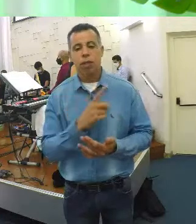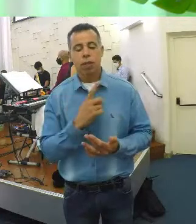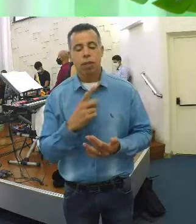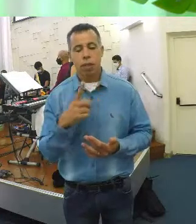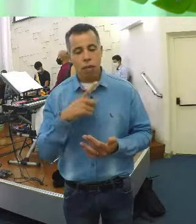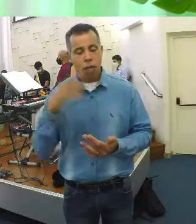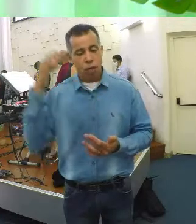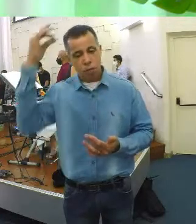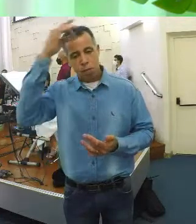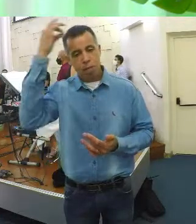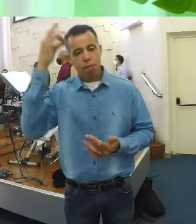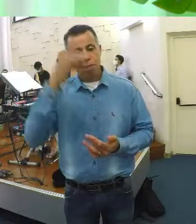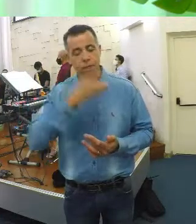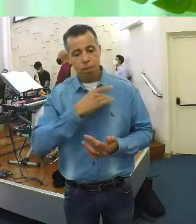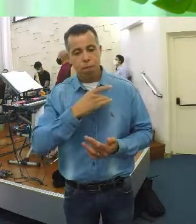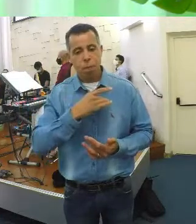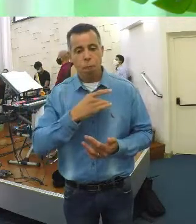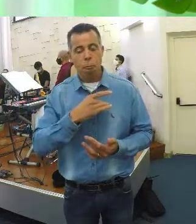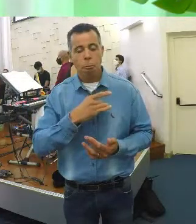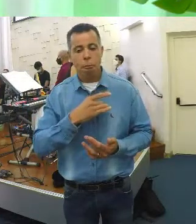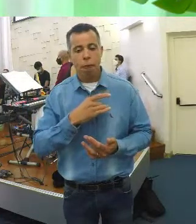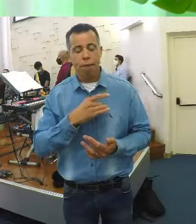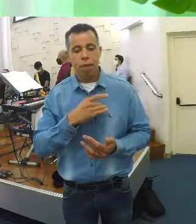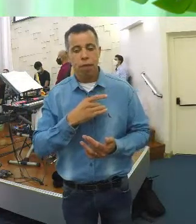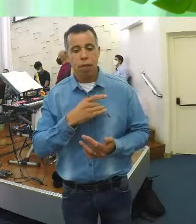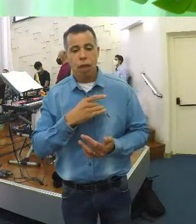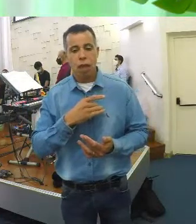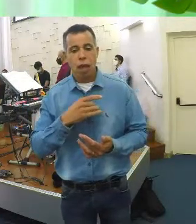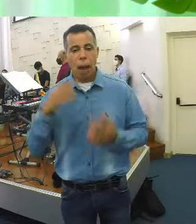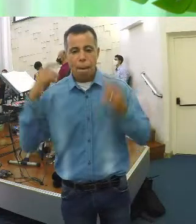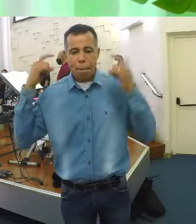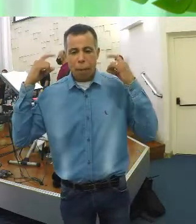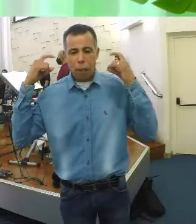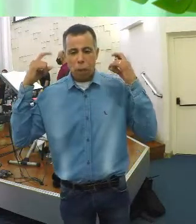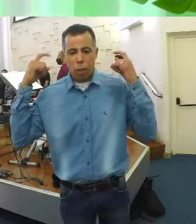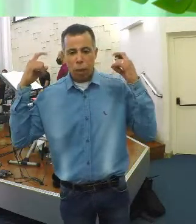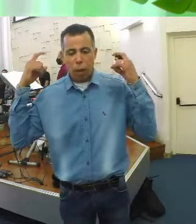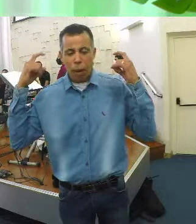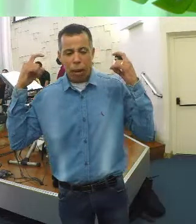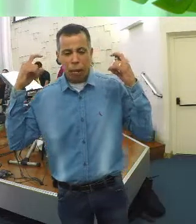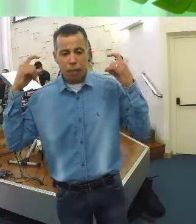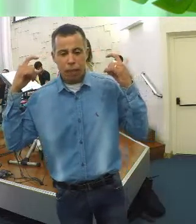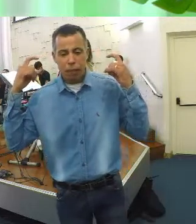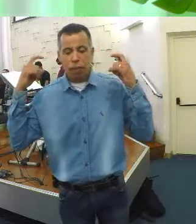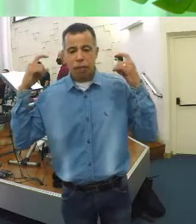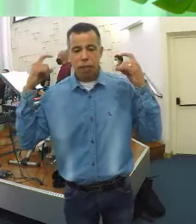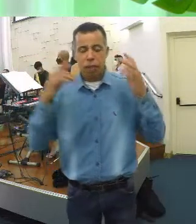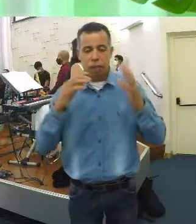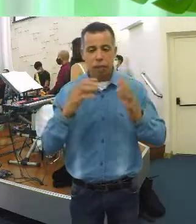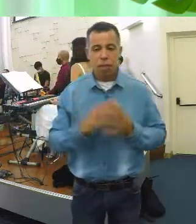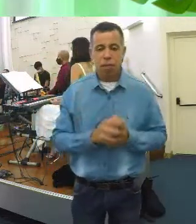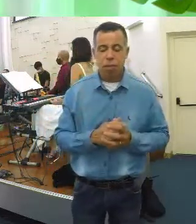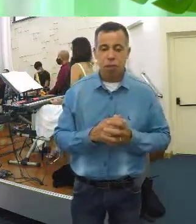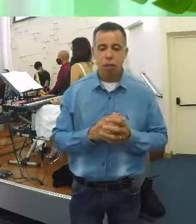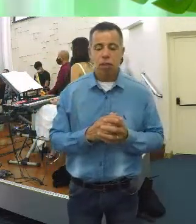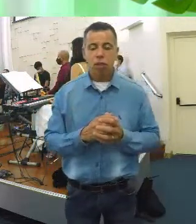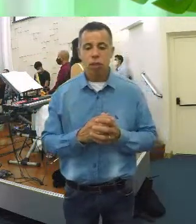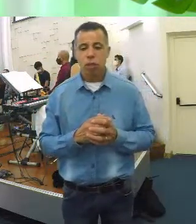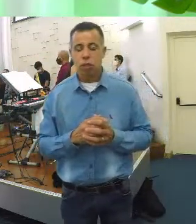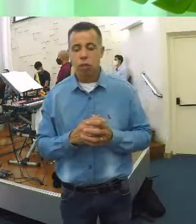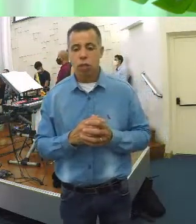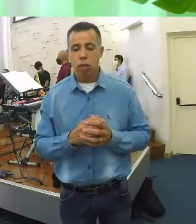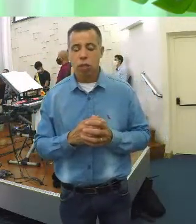evidência de que o Espírito Santo habita o crente não é o barulho, irmãos. A evidência de que o Espírito Santo habita o crente é o fruto